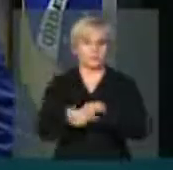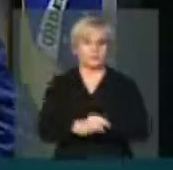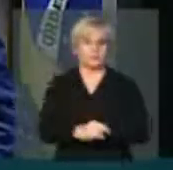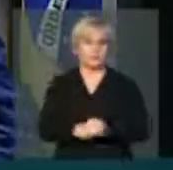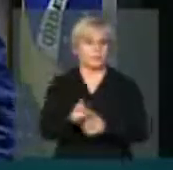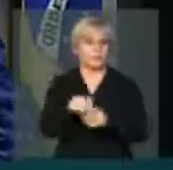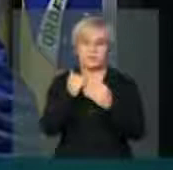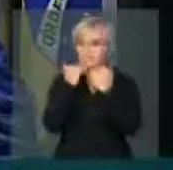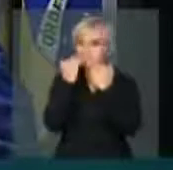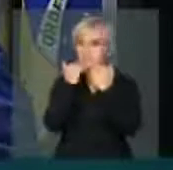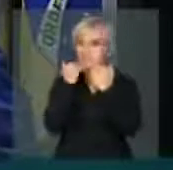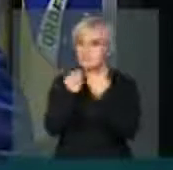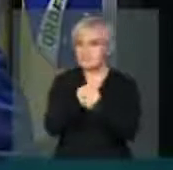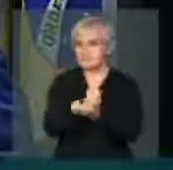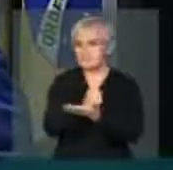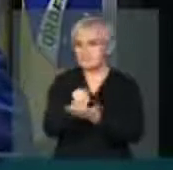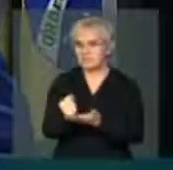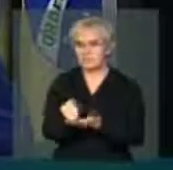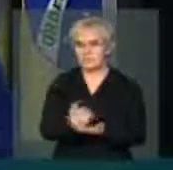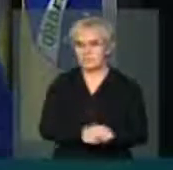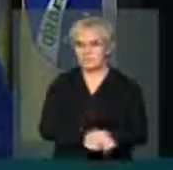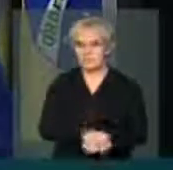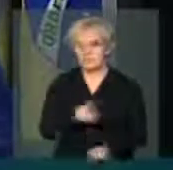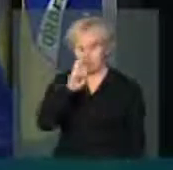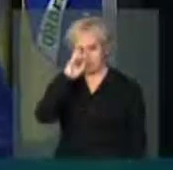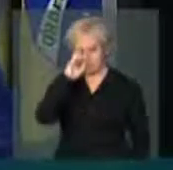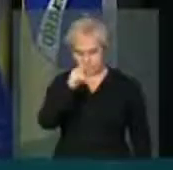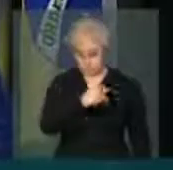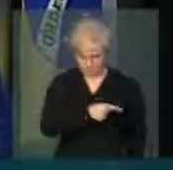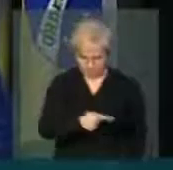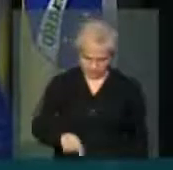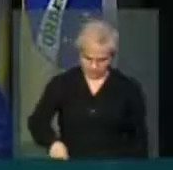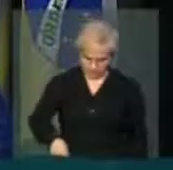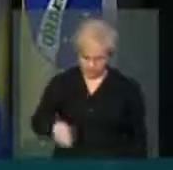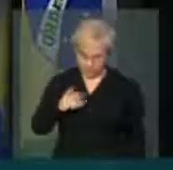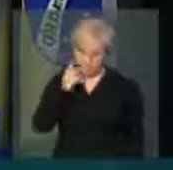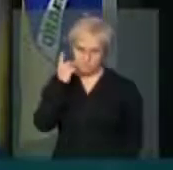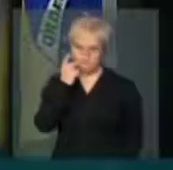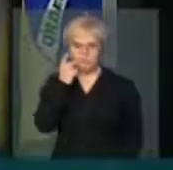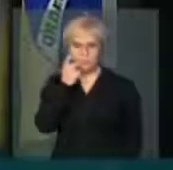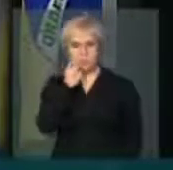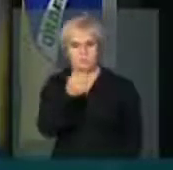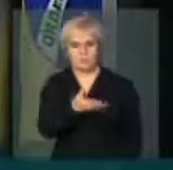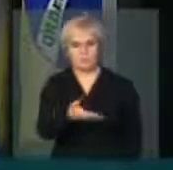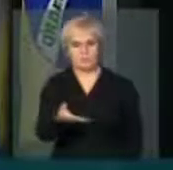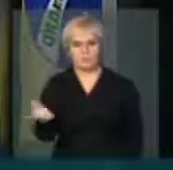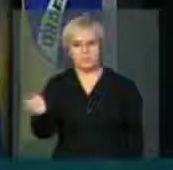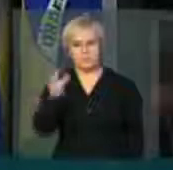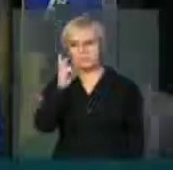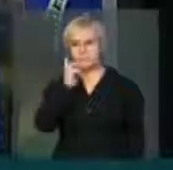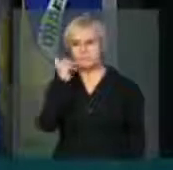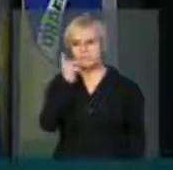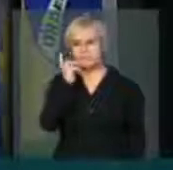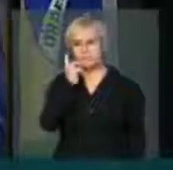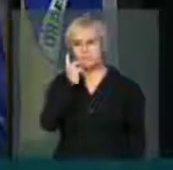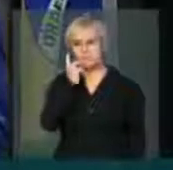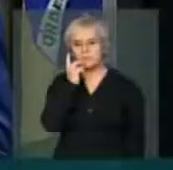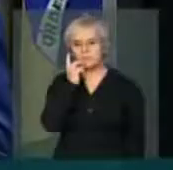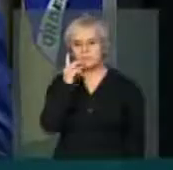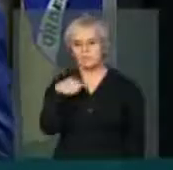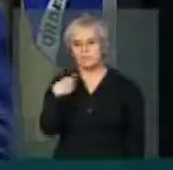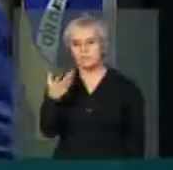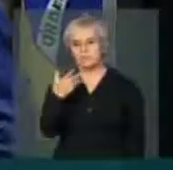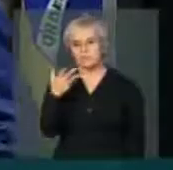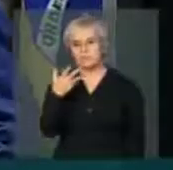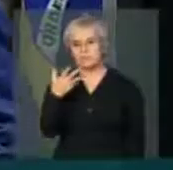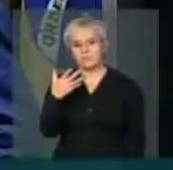ferrovia nordestina. Senhor presidente, meus colegas deputados, gostaria que